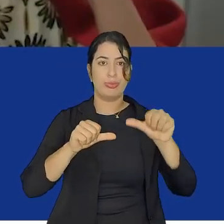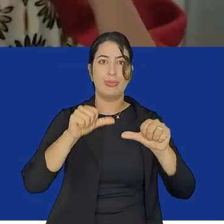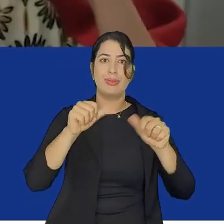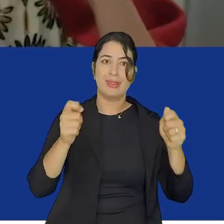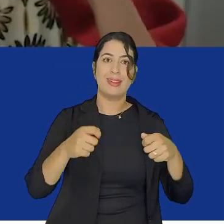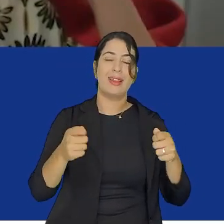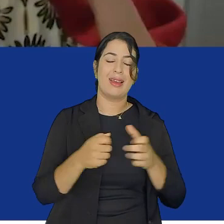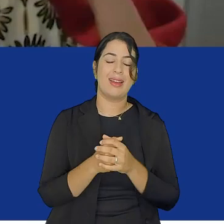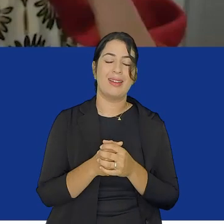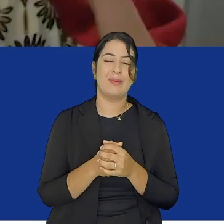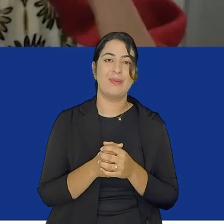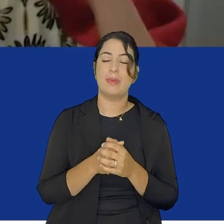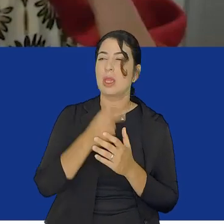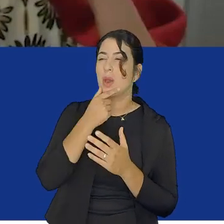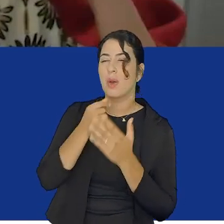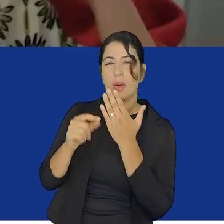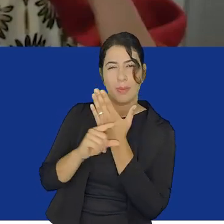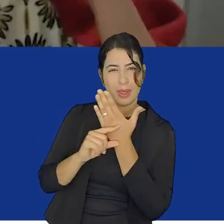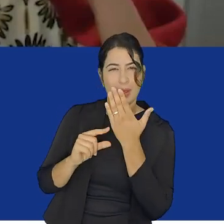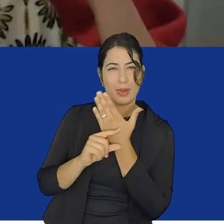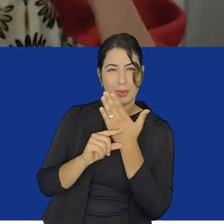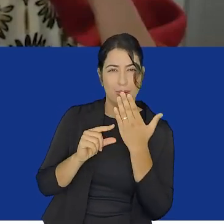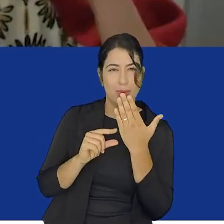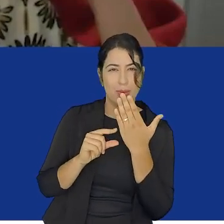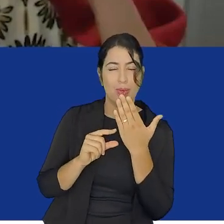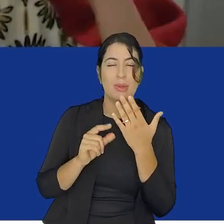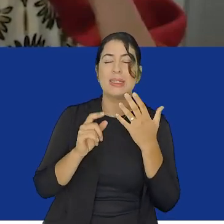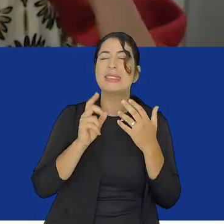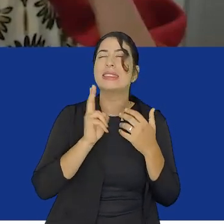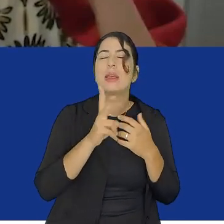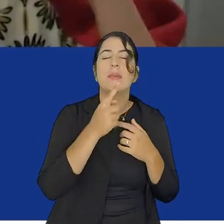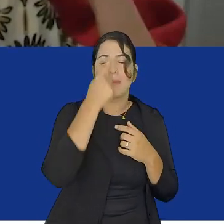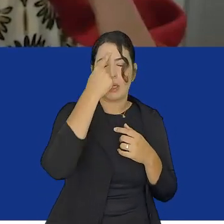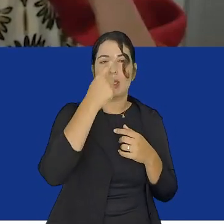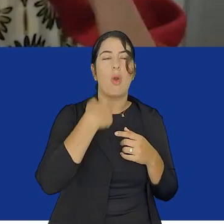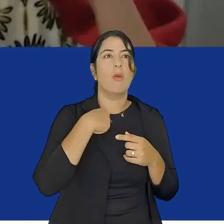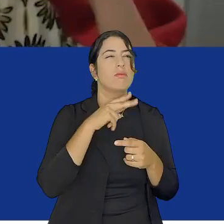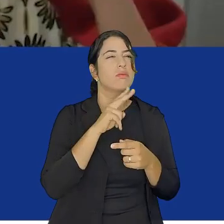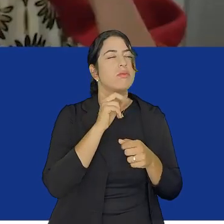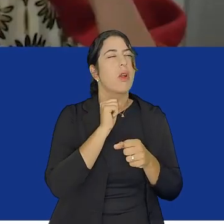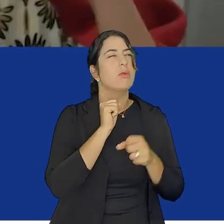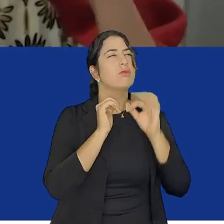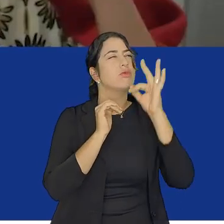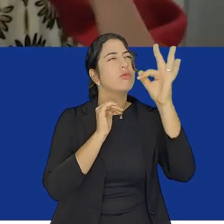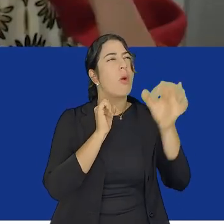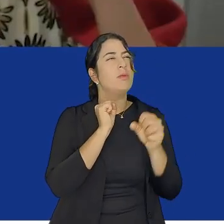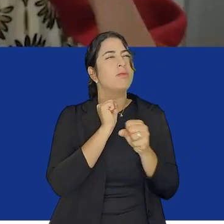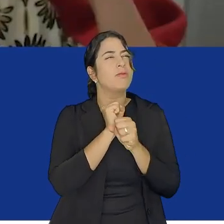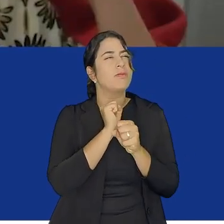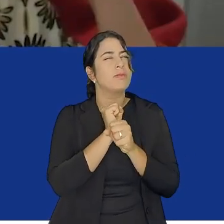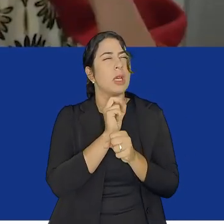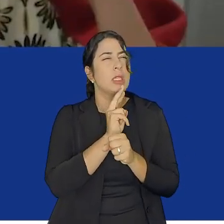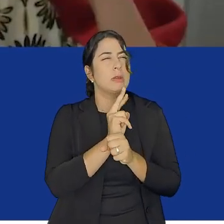lugar ela sempre vem acompanhada de um apesar de, mas é aquela que constrói um